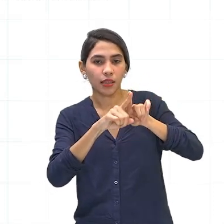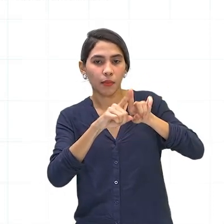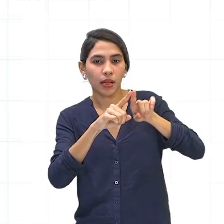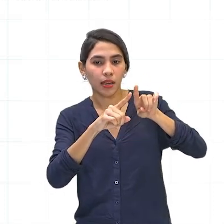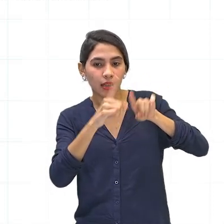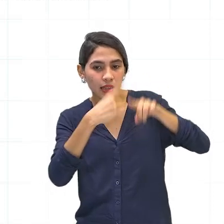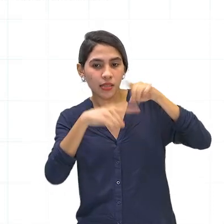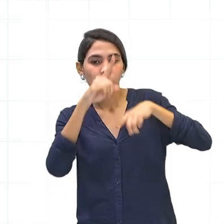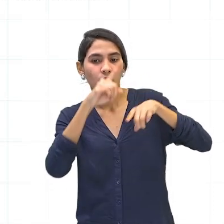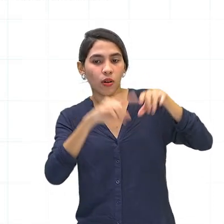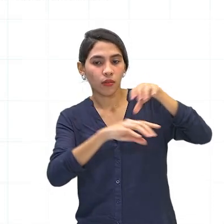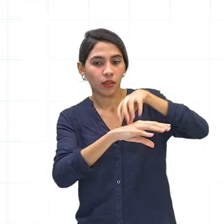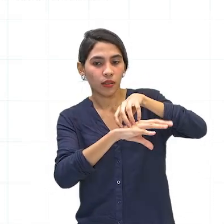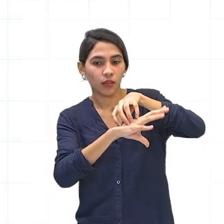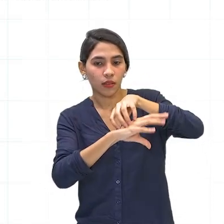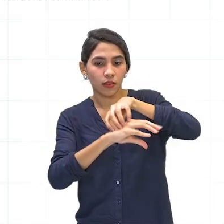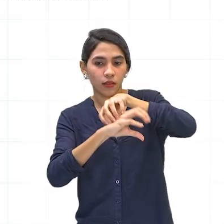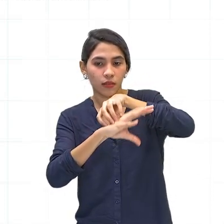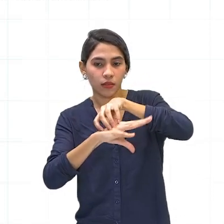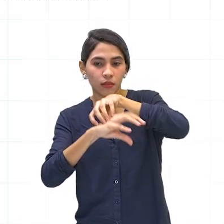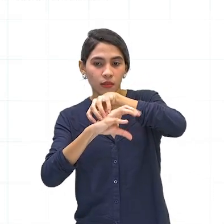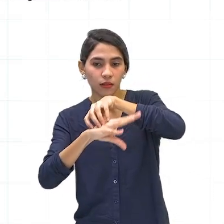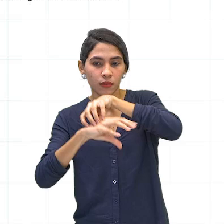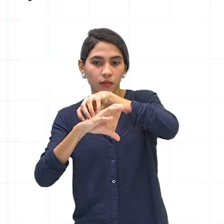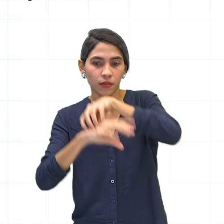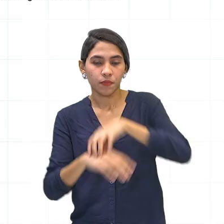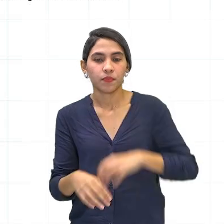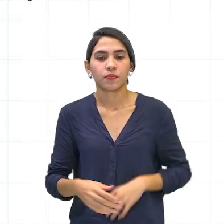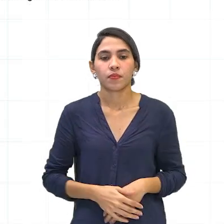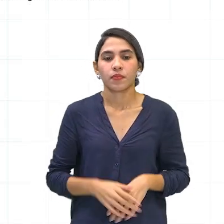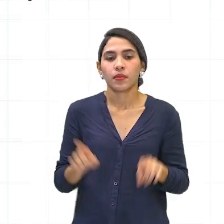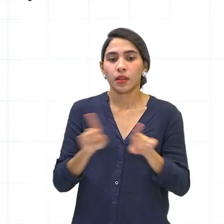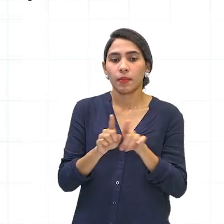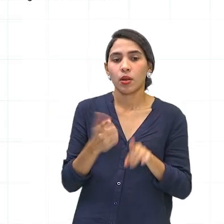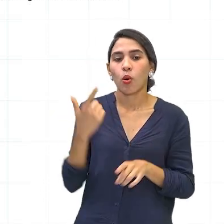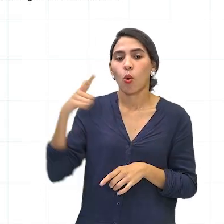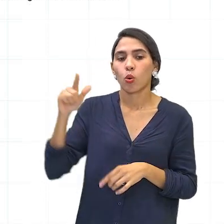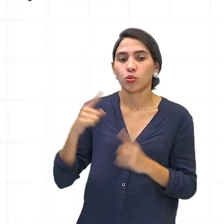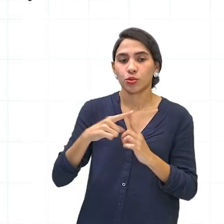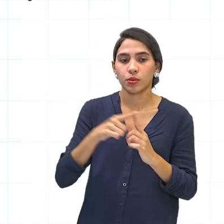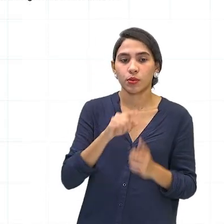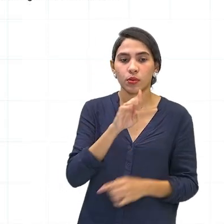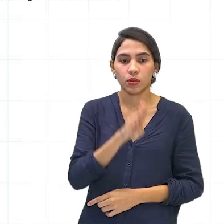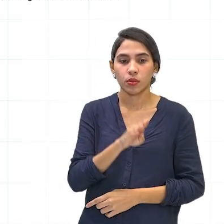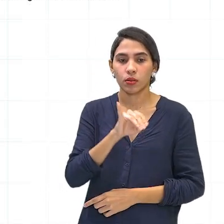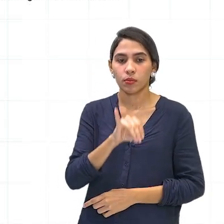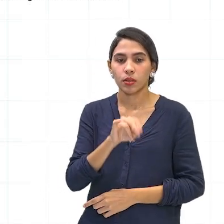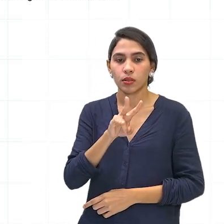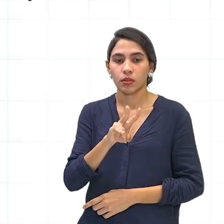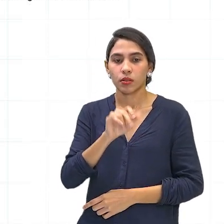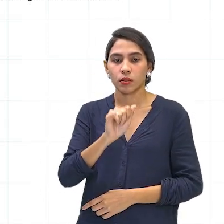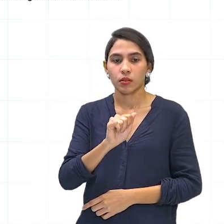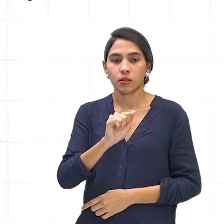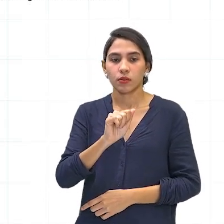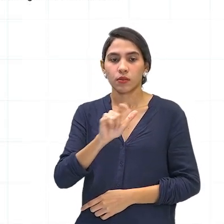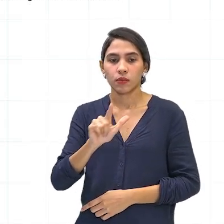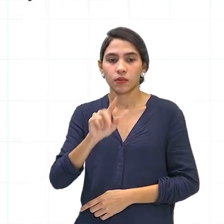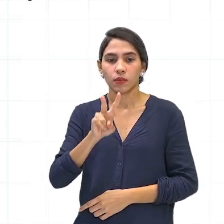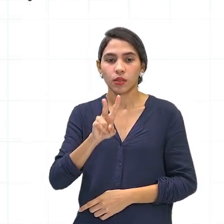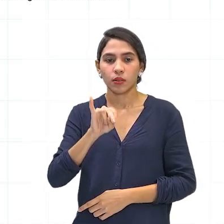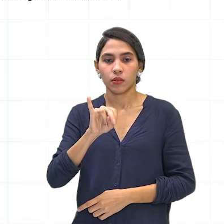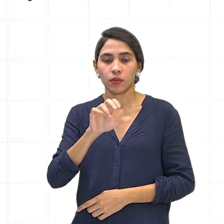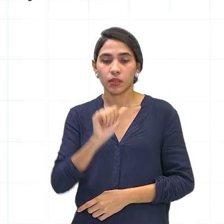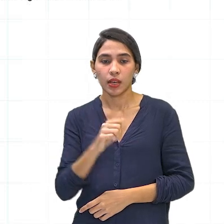cefalópodas. Nós também vimos outra classe que foi a bivalvia. Nessa classe aqui, olha, inclui moluscos com